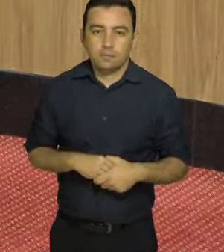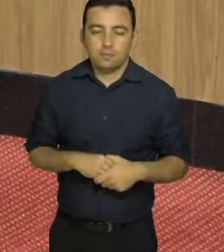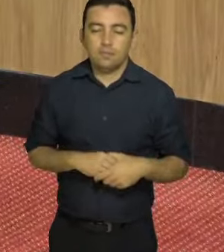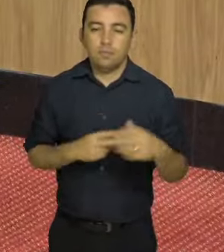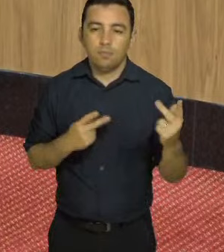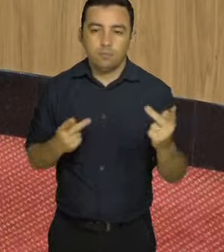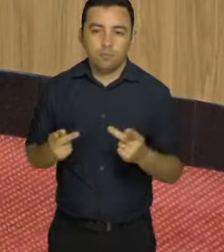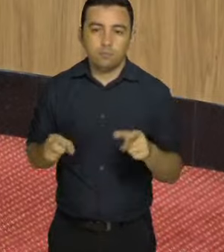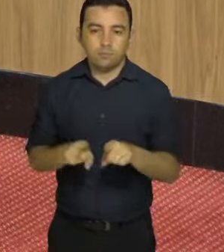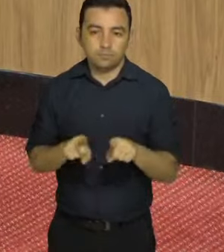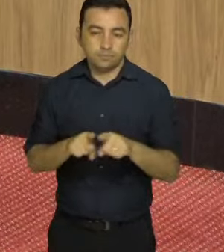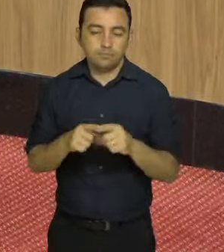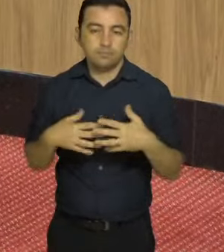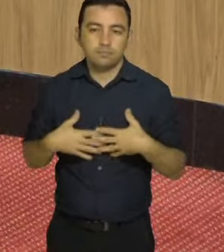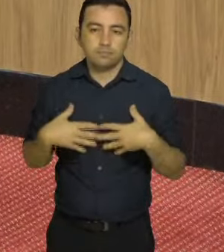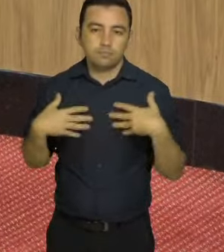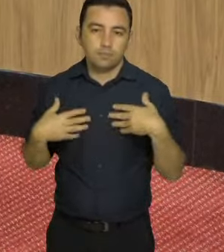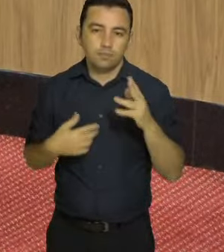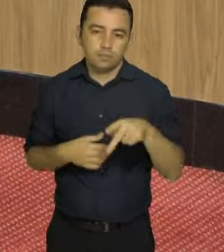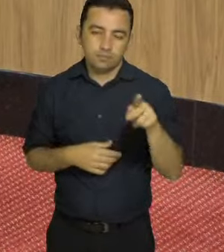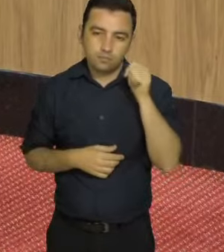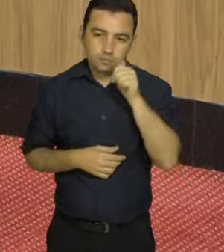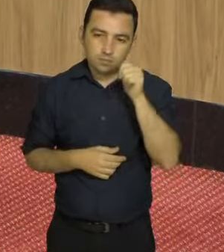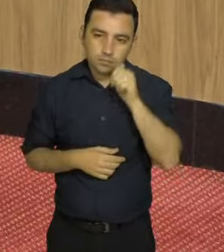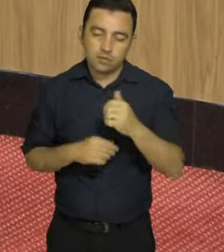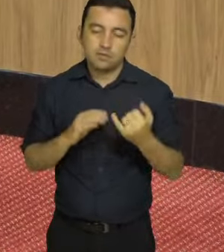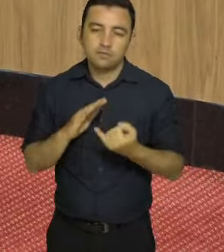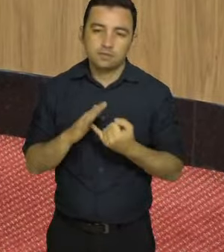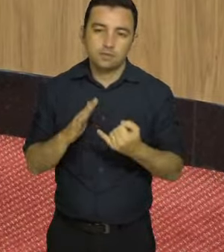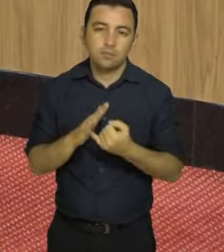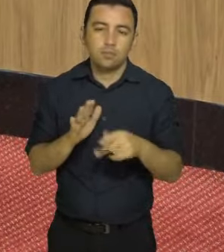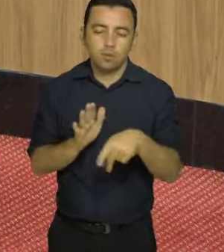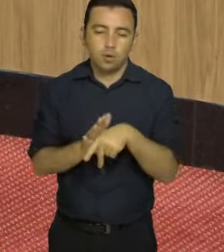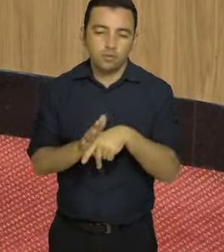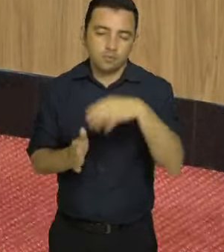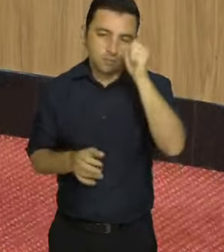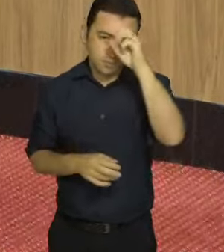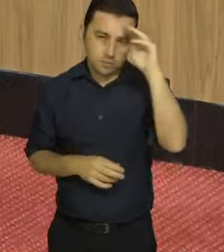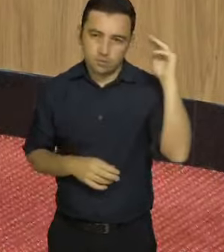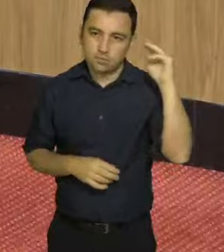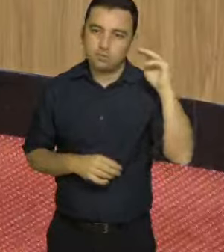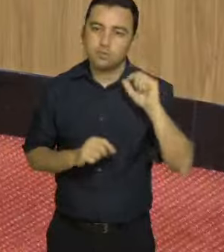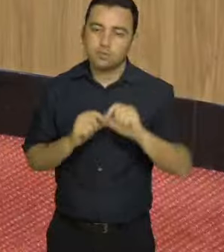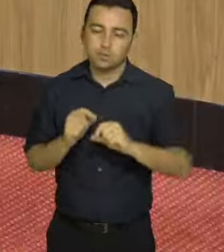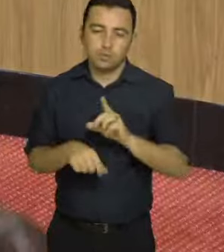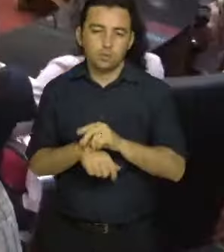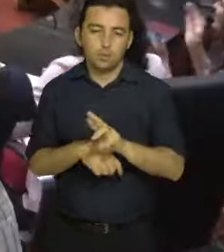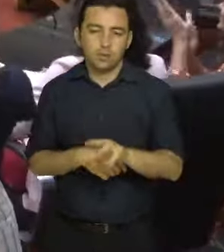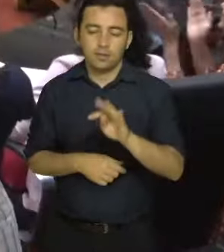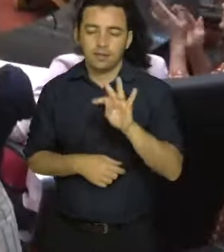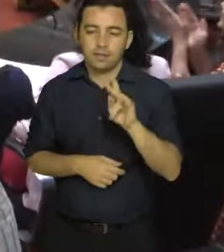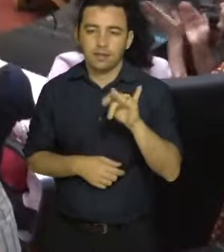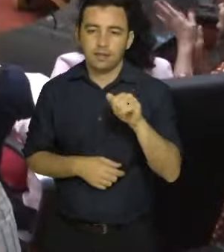Convidamos para receber a homenagem à professora do IFSC Campus São Miguel do Oeste, doutora Thaís Regina Baú.